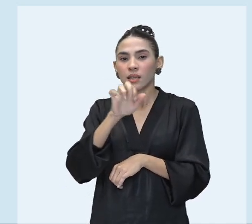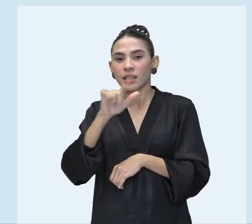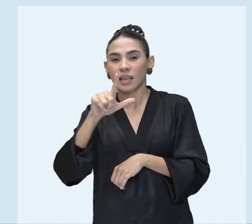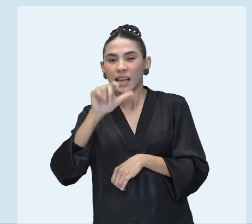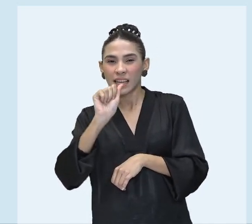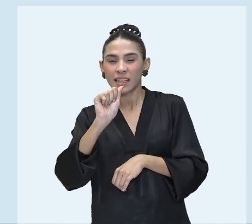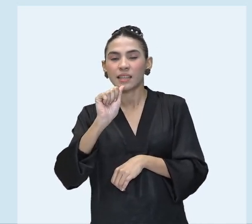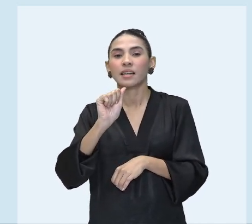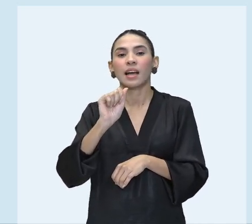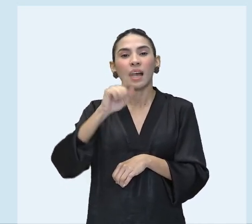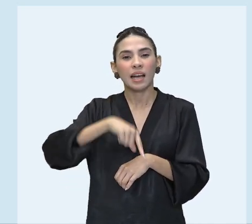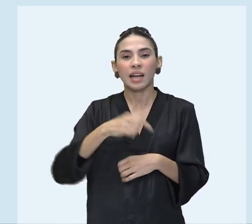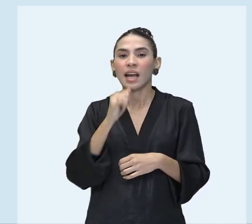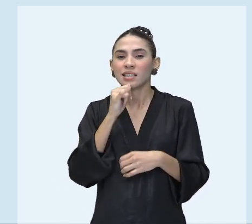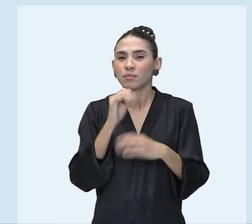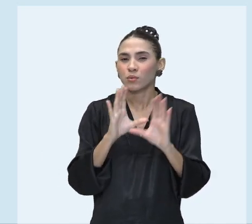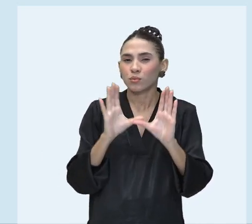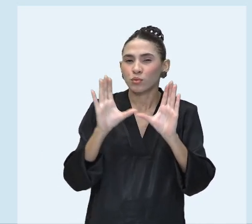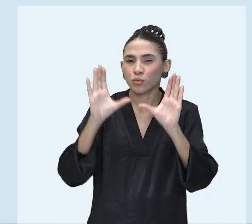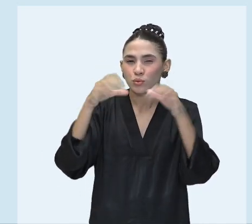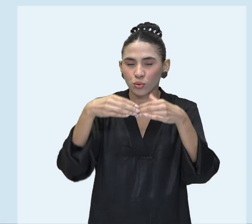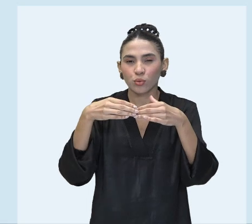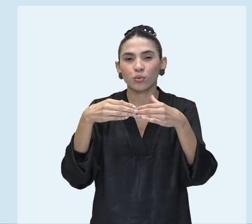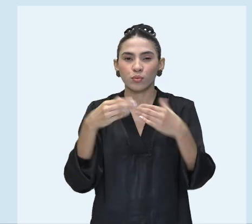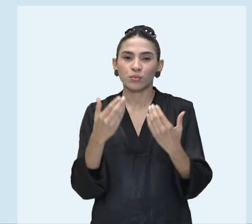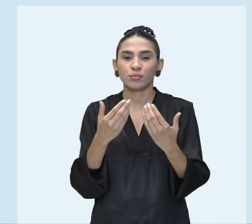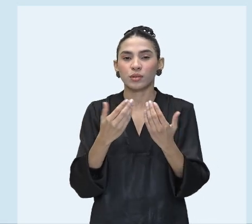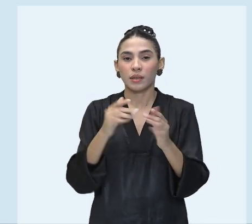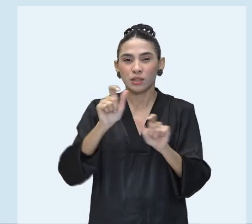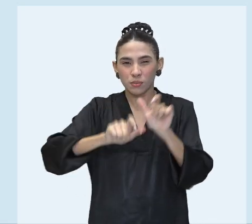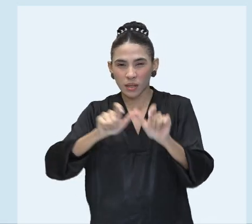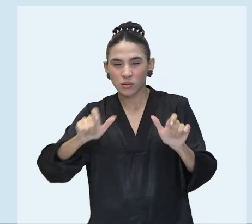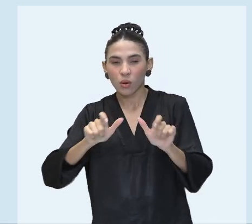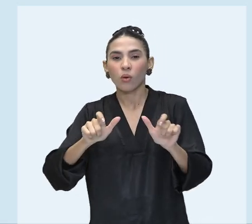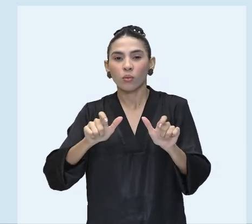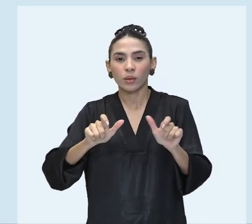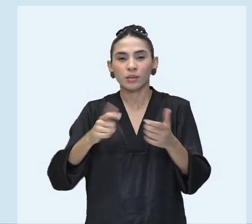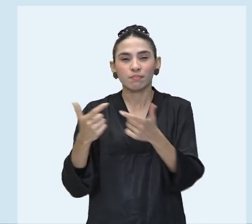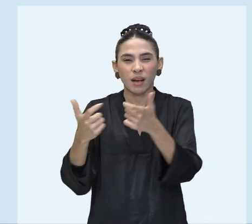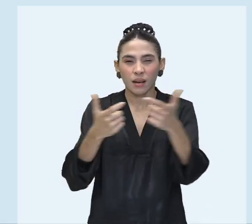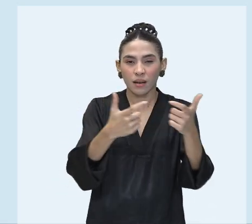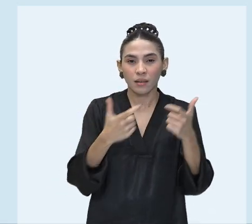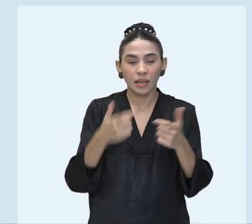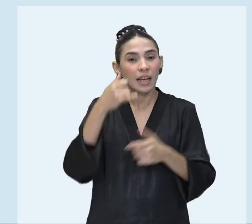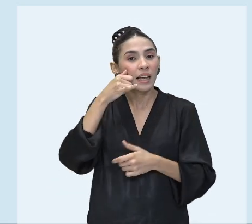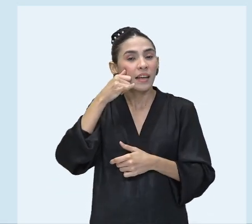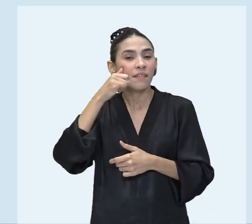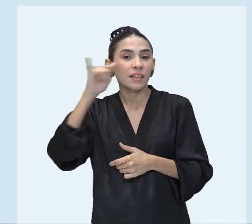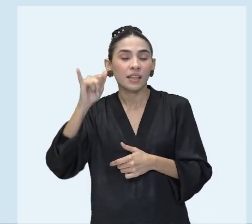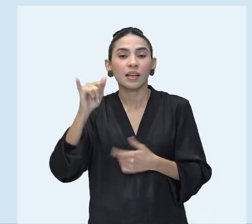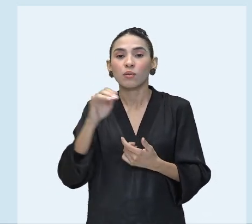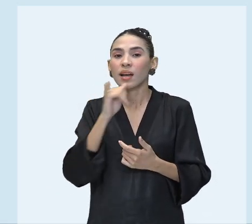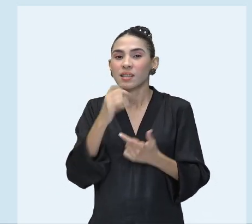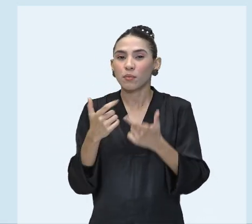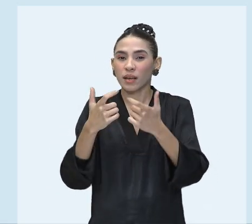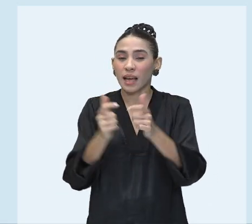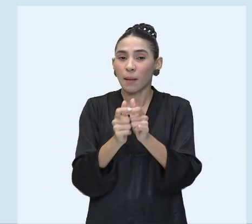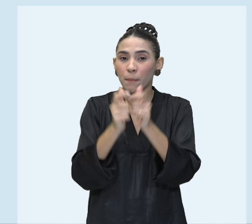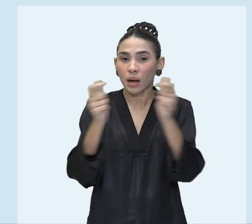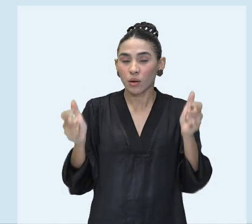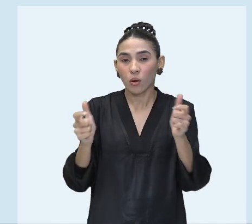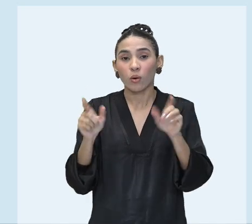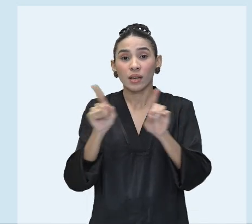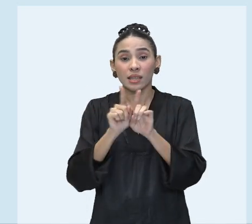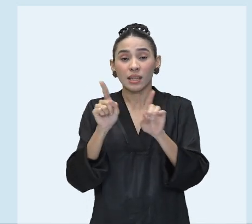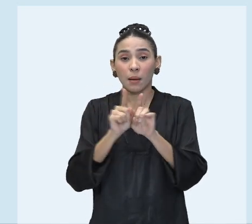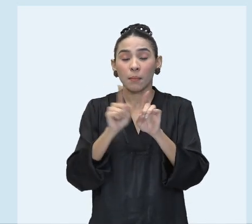pequenas guerras, né? Pequenos levantes que eles vão fazer, evitando, claro, confrontos diretos e procurando